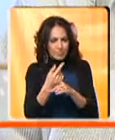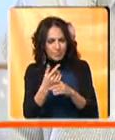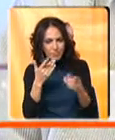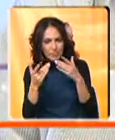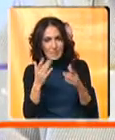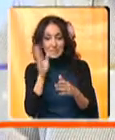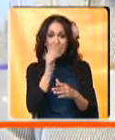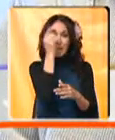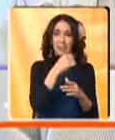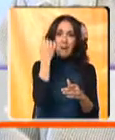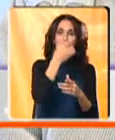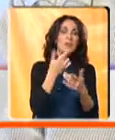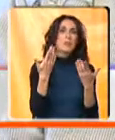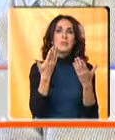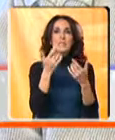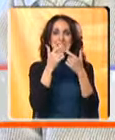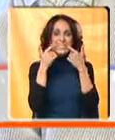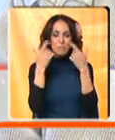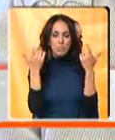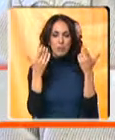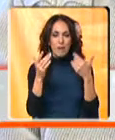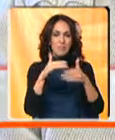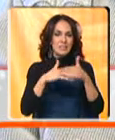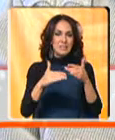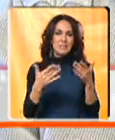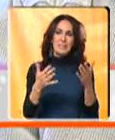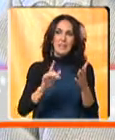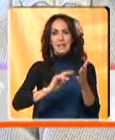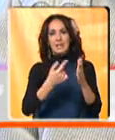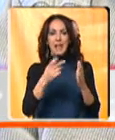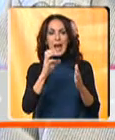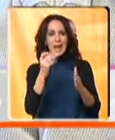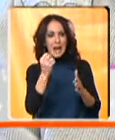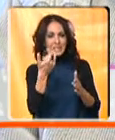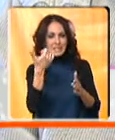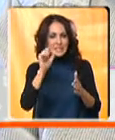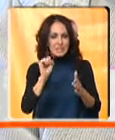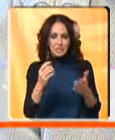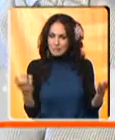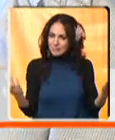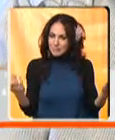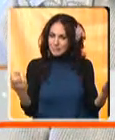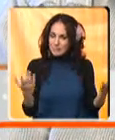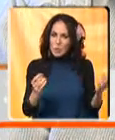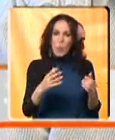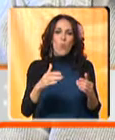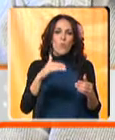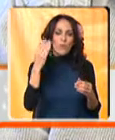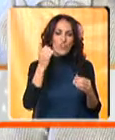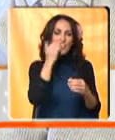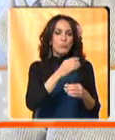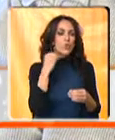esta cara, com esta boca, a fazer audições, muito naturalmente só entraria em filmes de